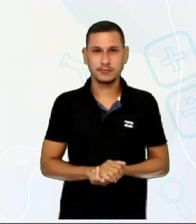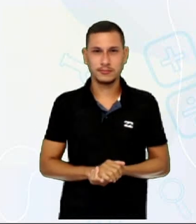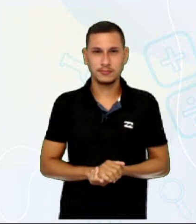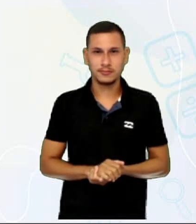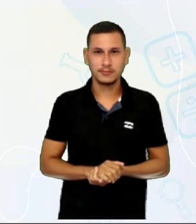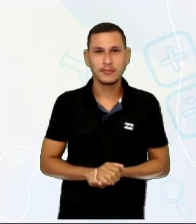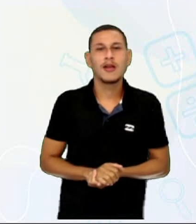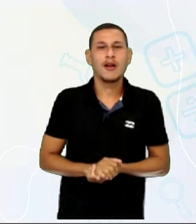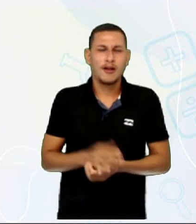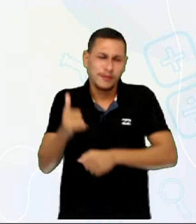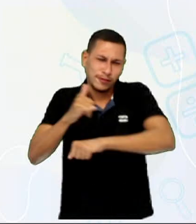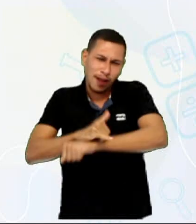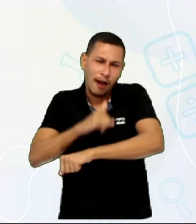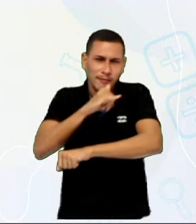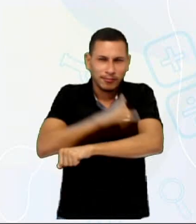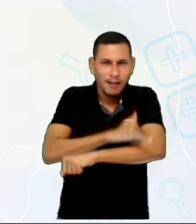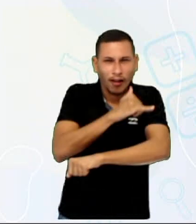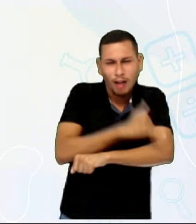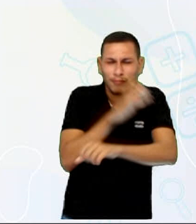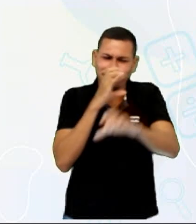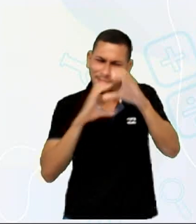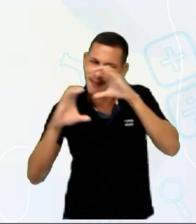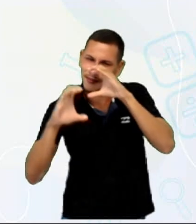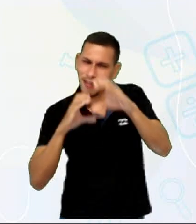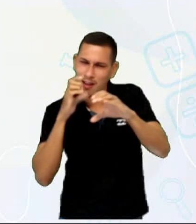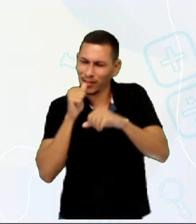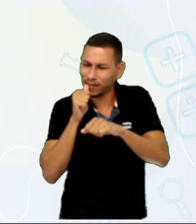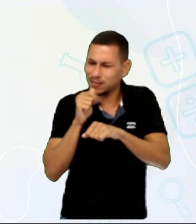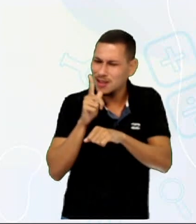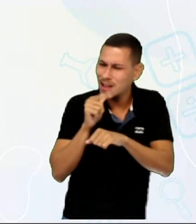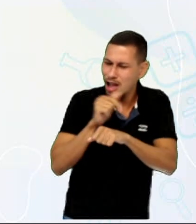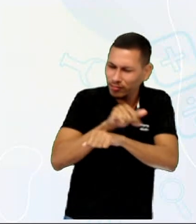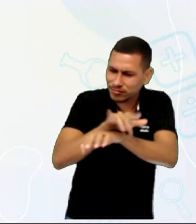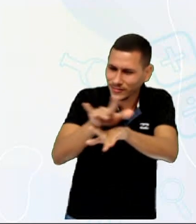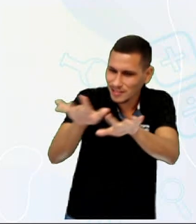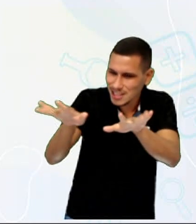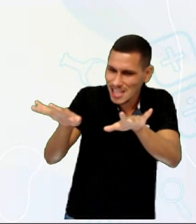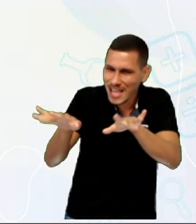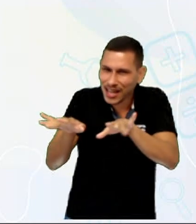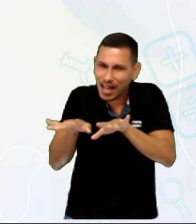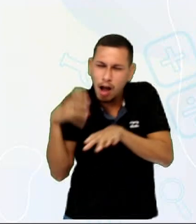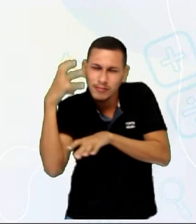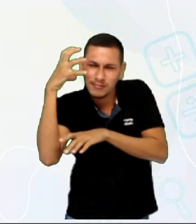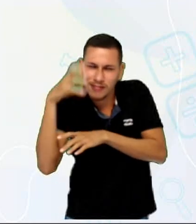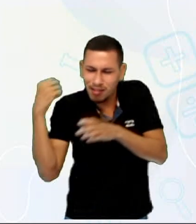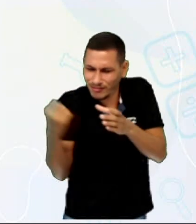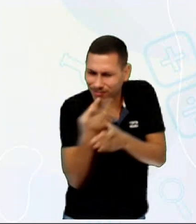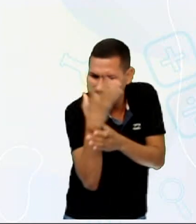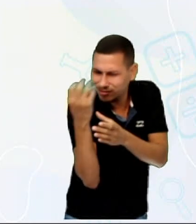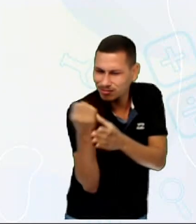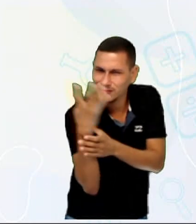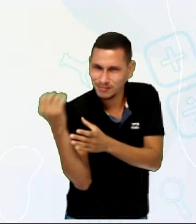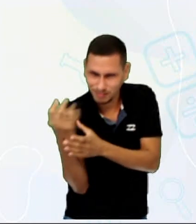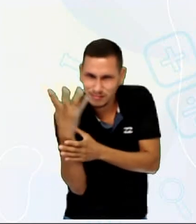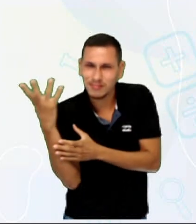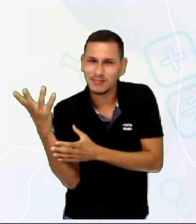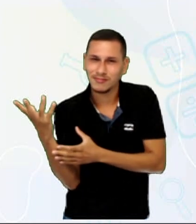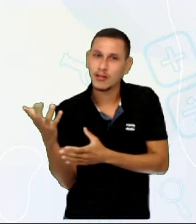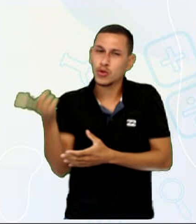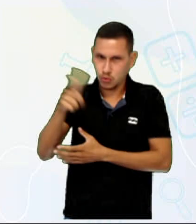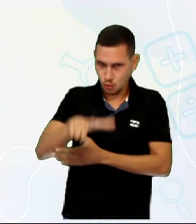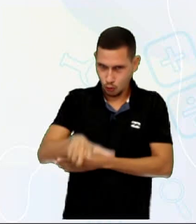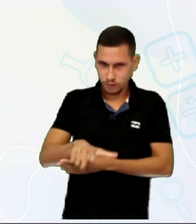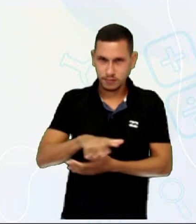É assim que o sapo canta na lagoa, sua toada improvisada em 10 pés. Fazer de